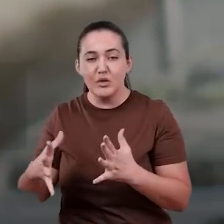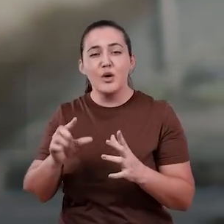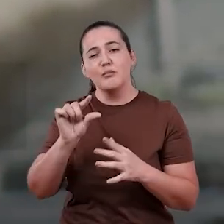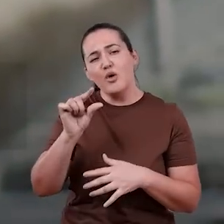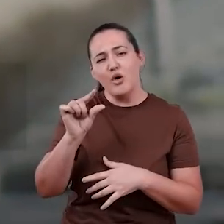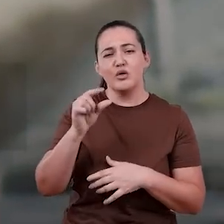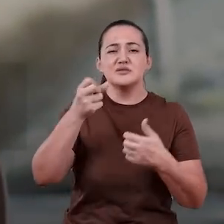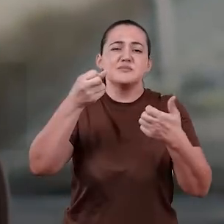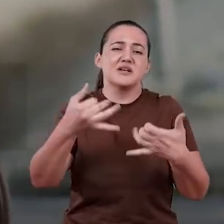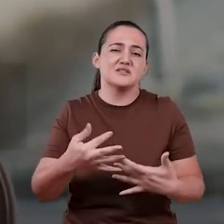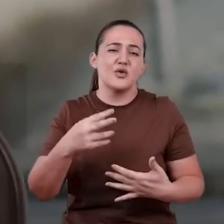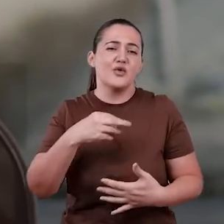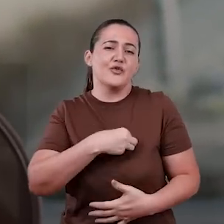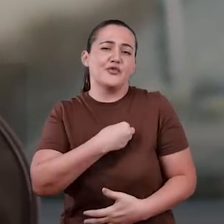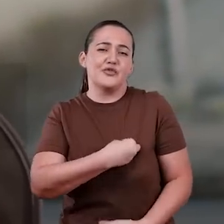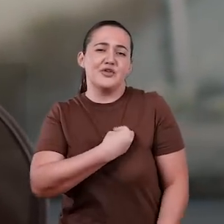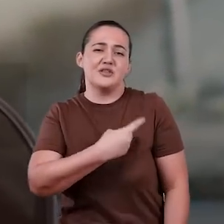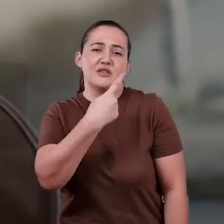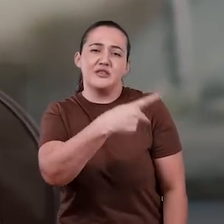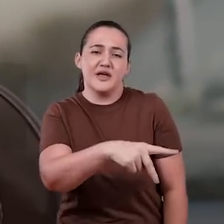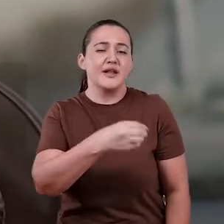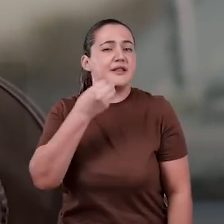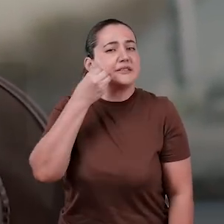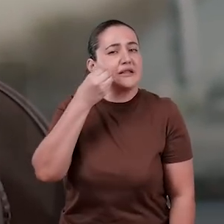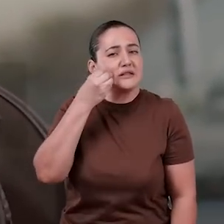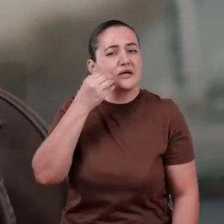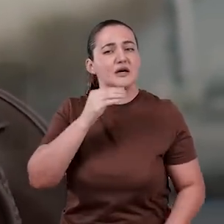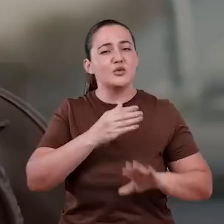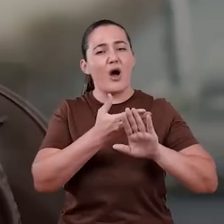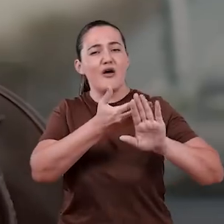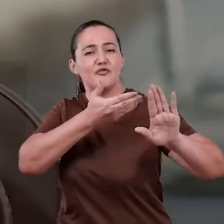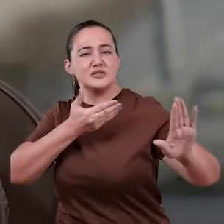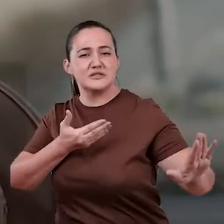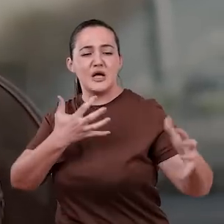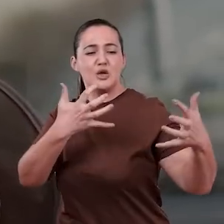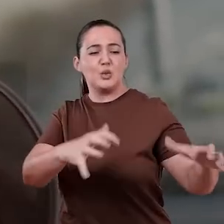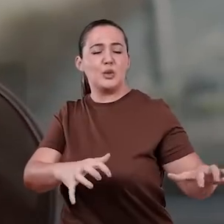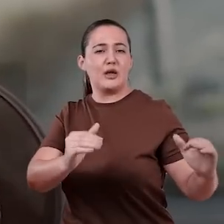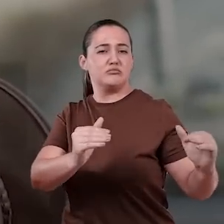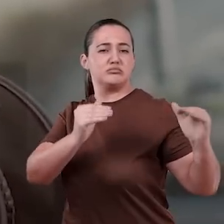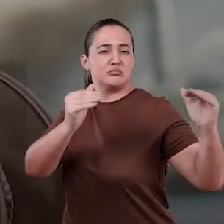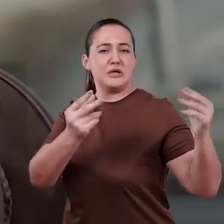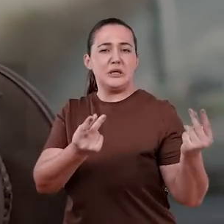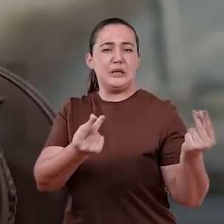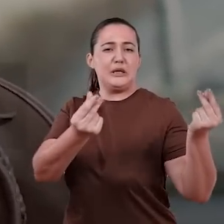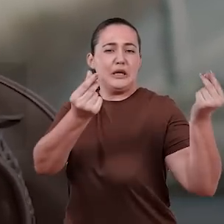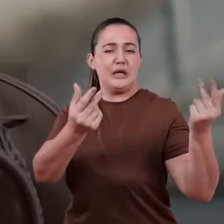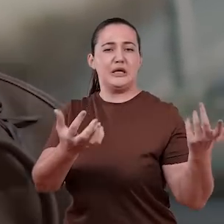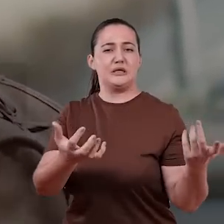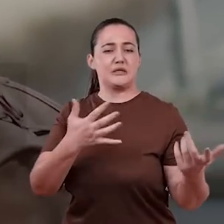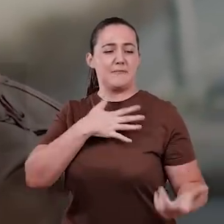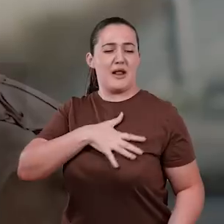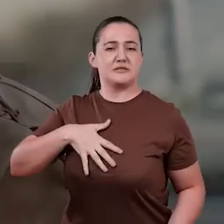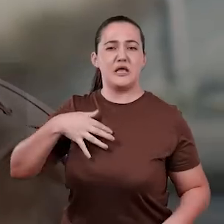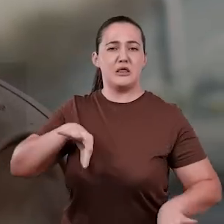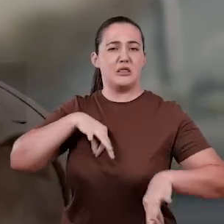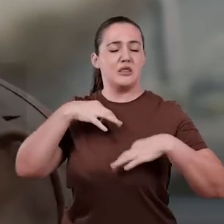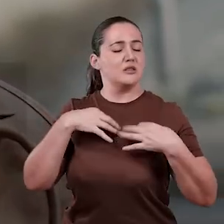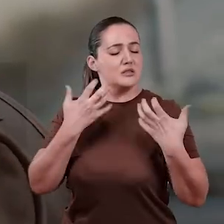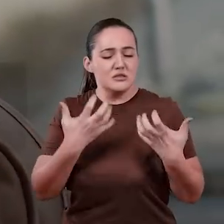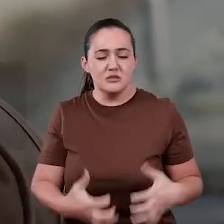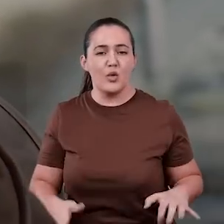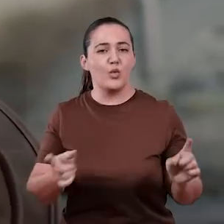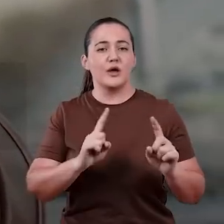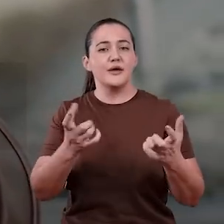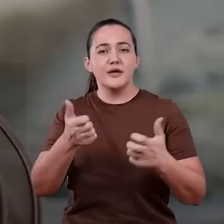da vida deles, uma vida completamente austera, livre de qualquer luxo, de qualquer vaidade, de qualquer prazer da